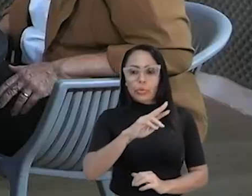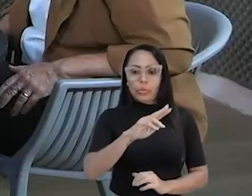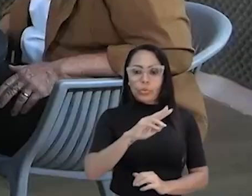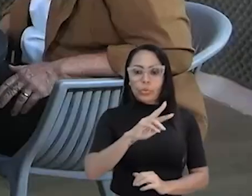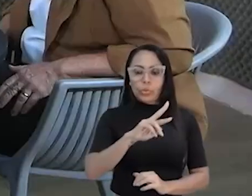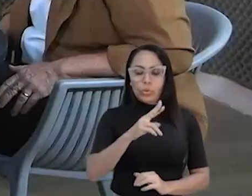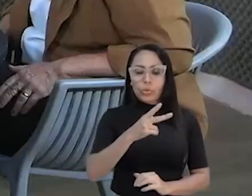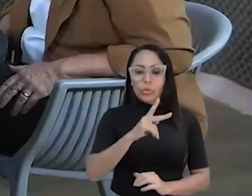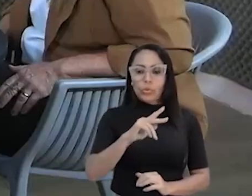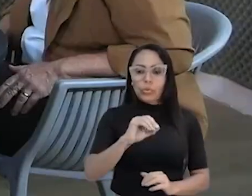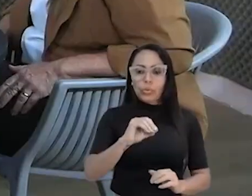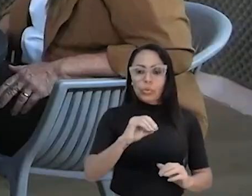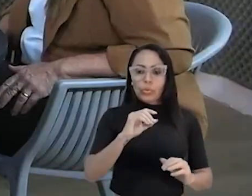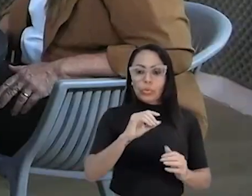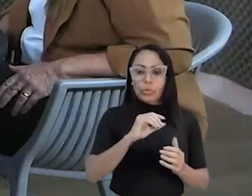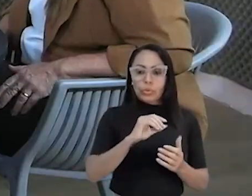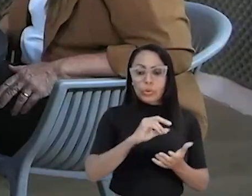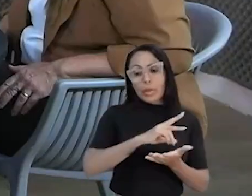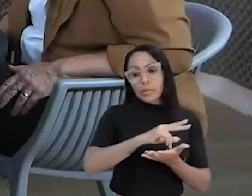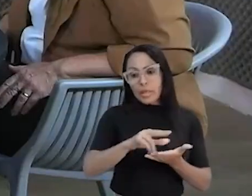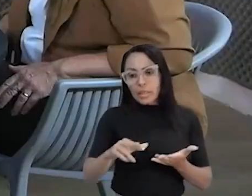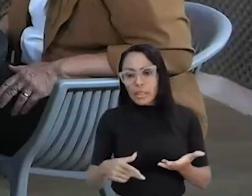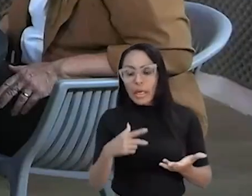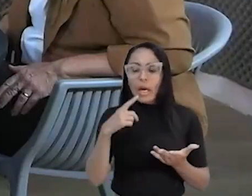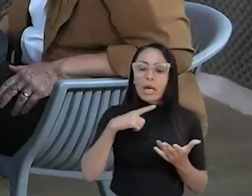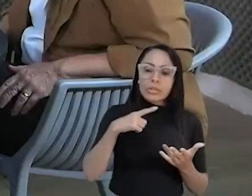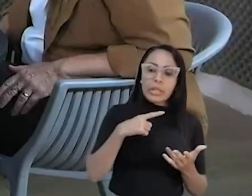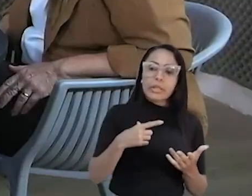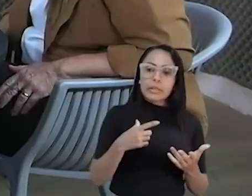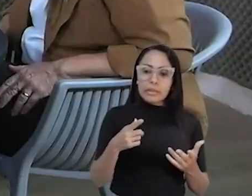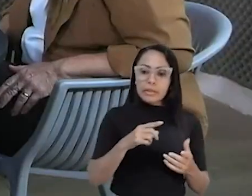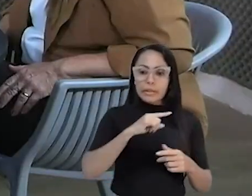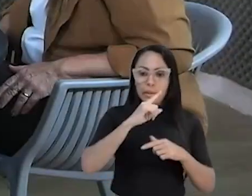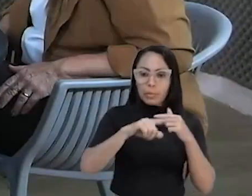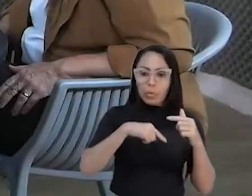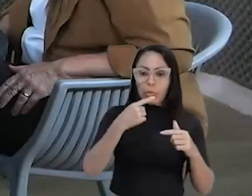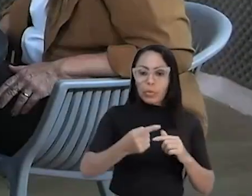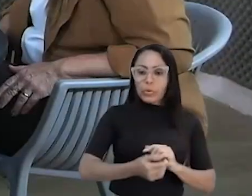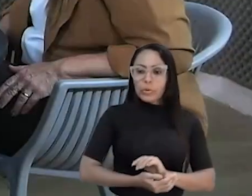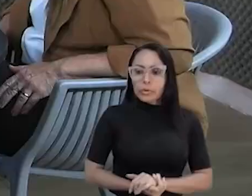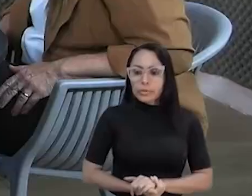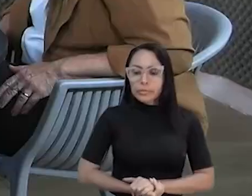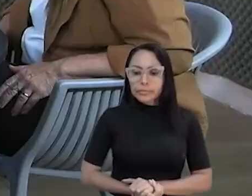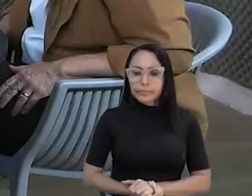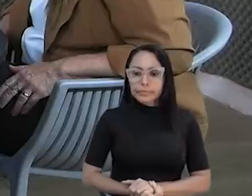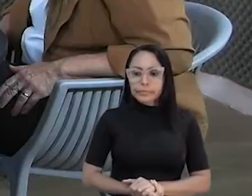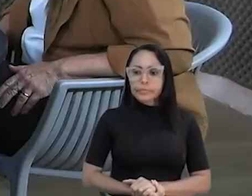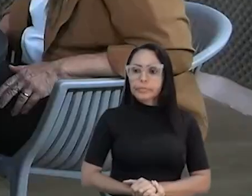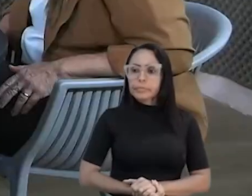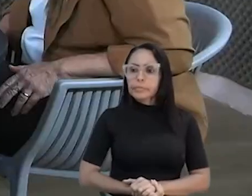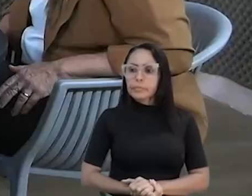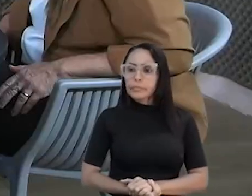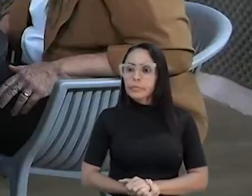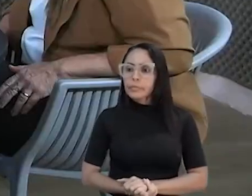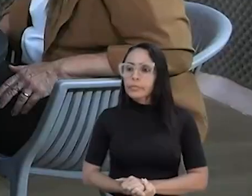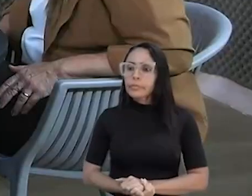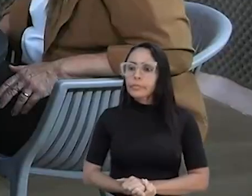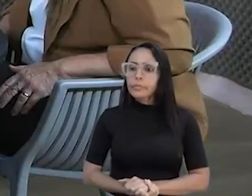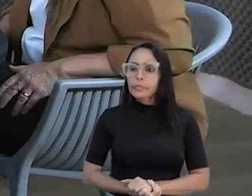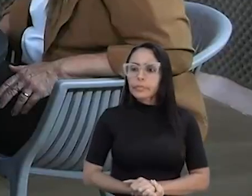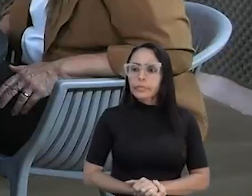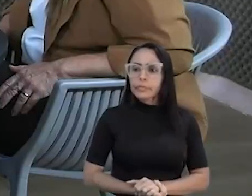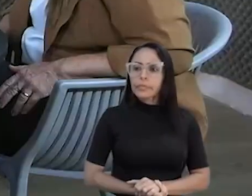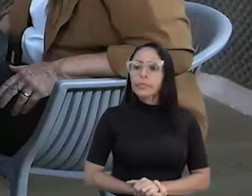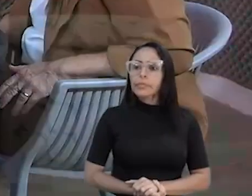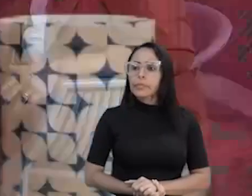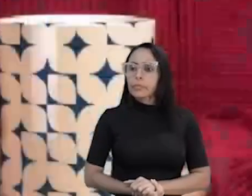figuras diferentes, né? Uhum. E aqui a gente tem depois, na próxima imagem, pode passar, obrigada. A gente